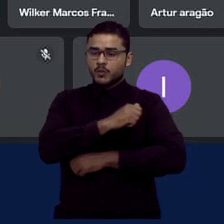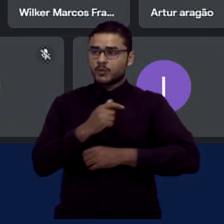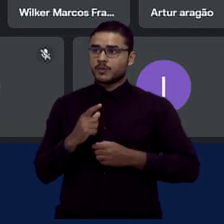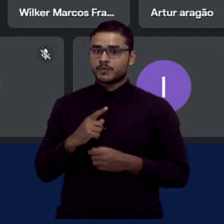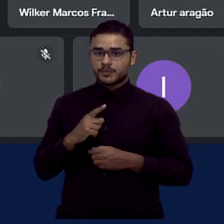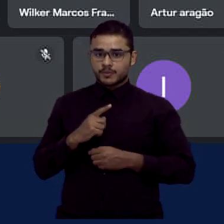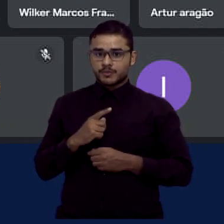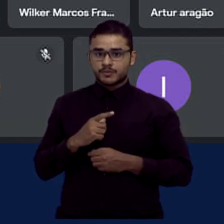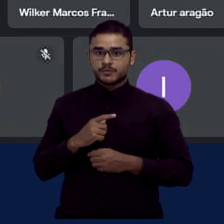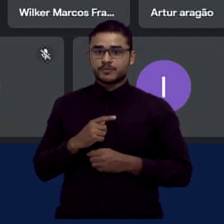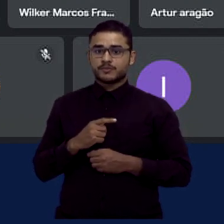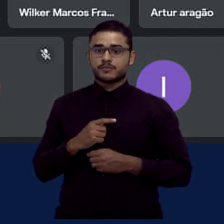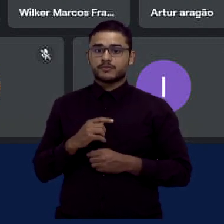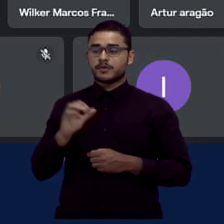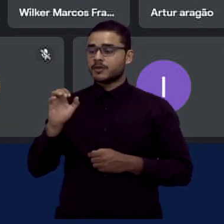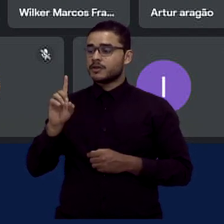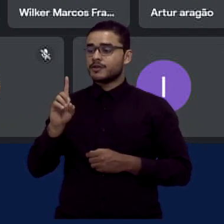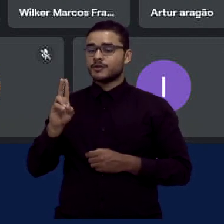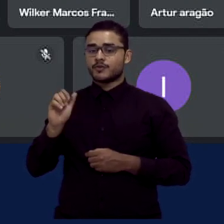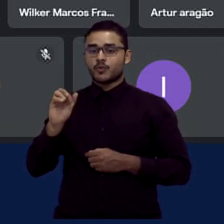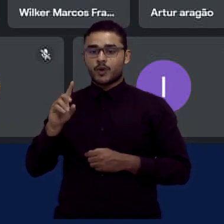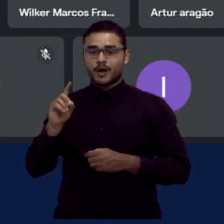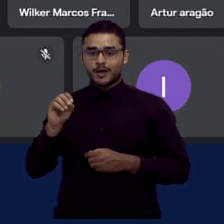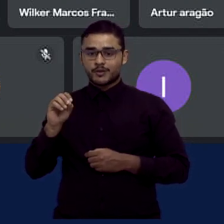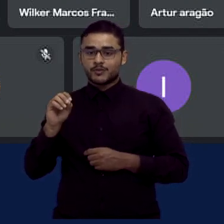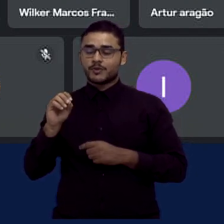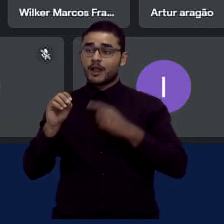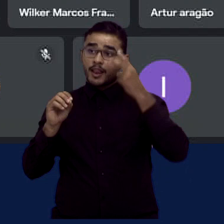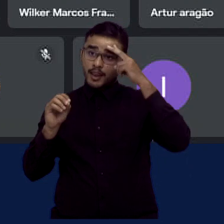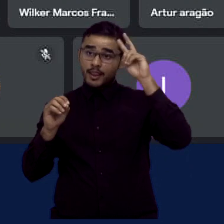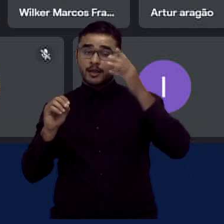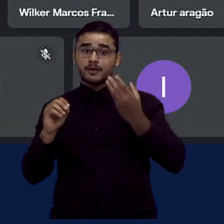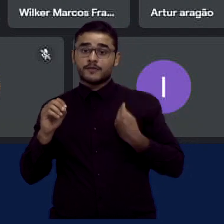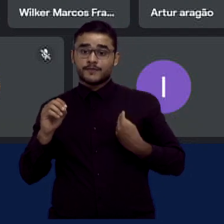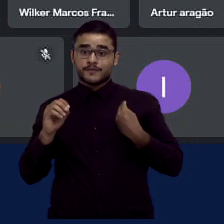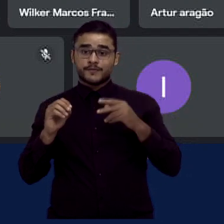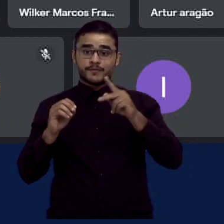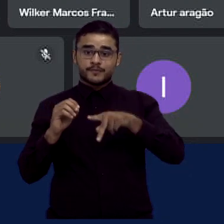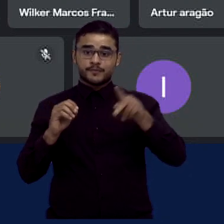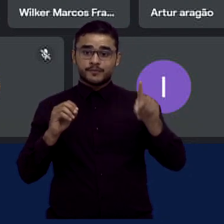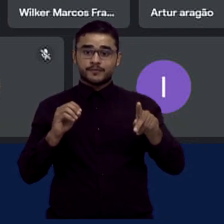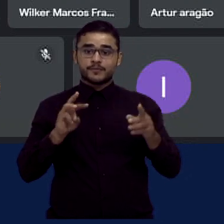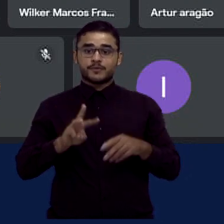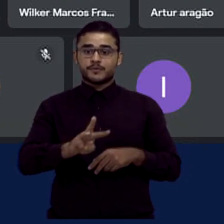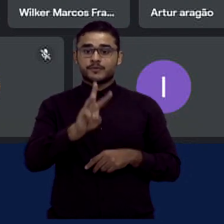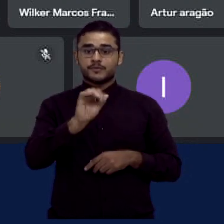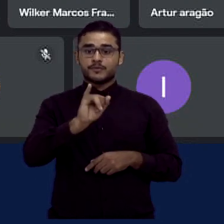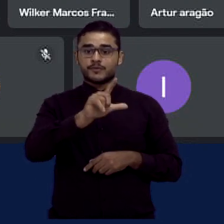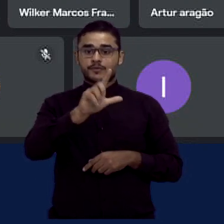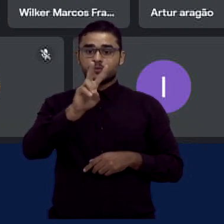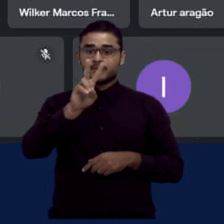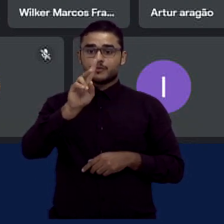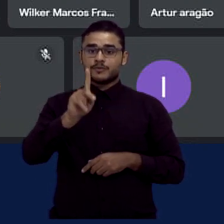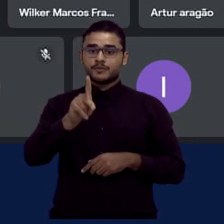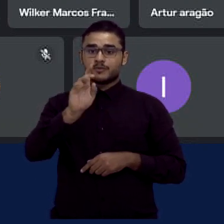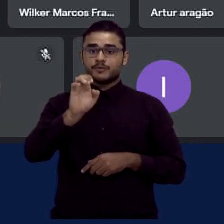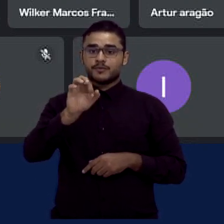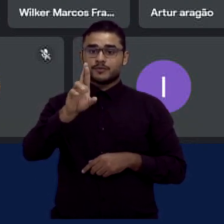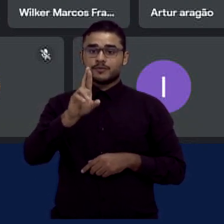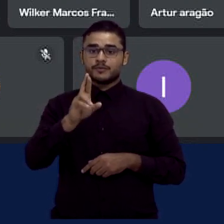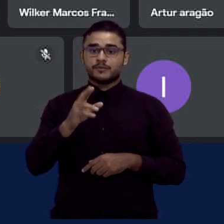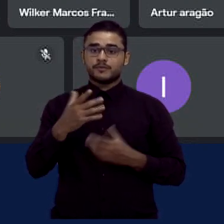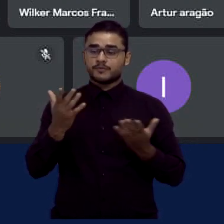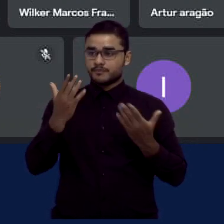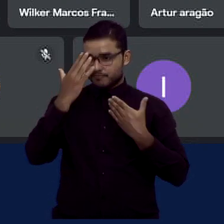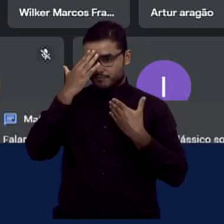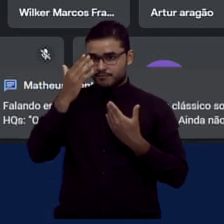fez o Eduardo Néria, que agora que eu estou vendo. Mas é isso, só fazer essa menção, porque os professores também são muito bem-vindos aqui. Então, professor, muito